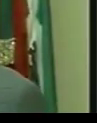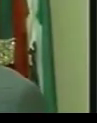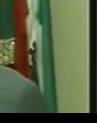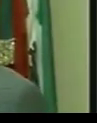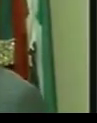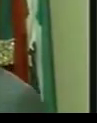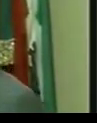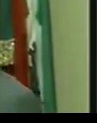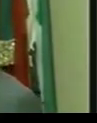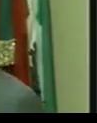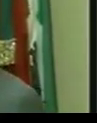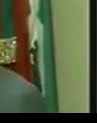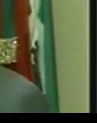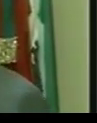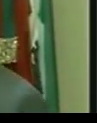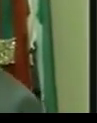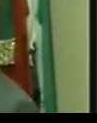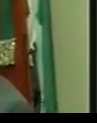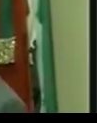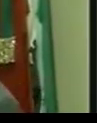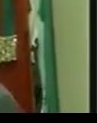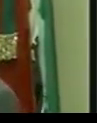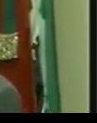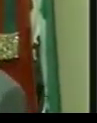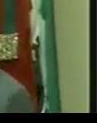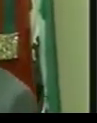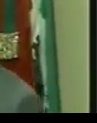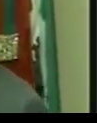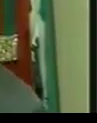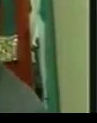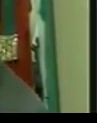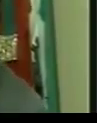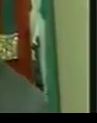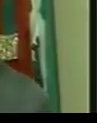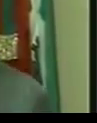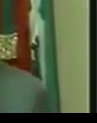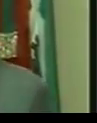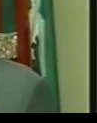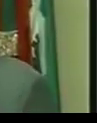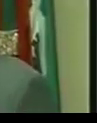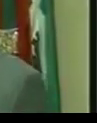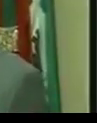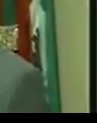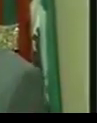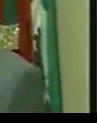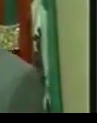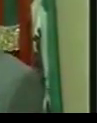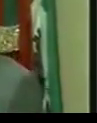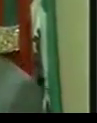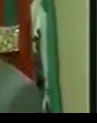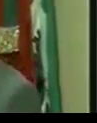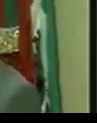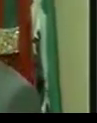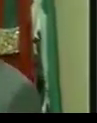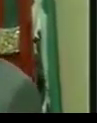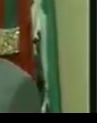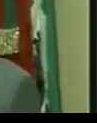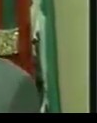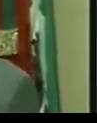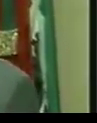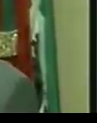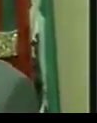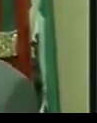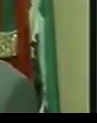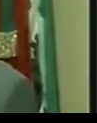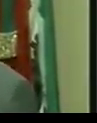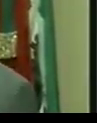barata que é o feijão com arroz. Tem como mensurar quantos alunos serão beneficiados, vereador? Então, são 28 cidades,